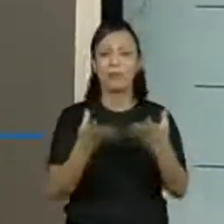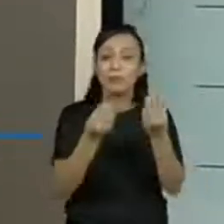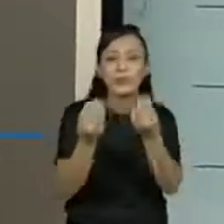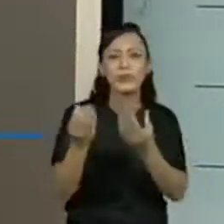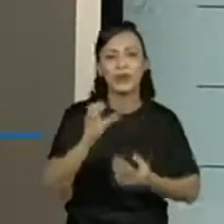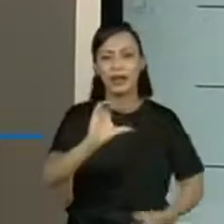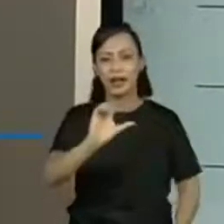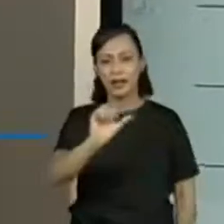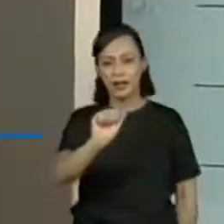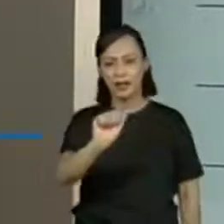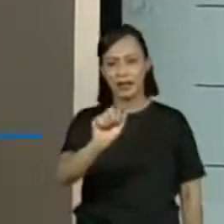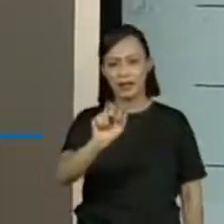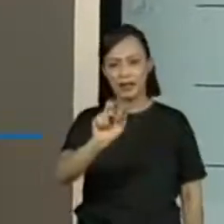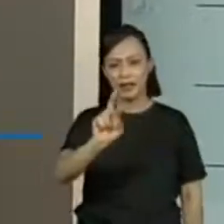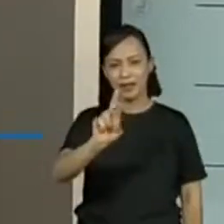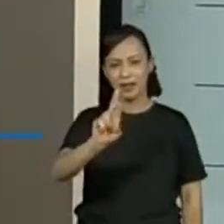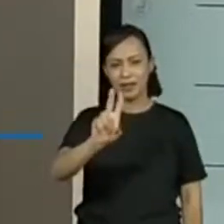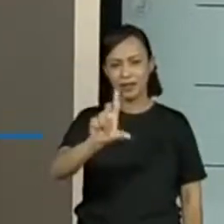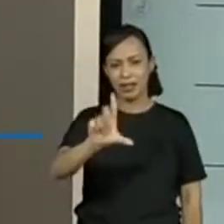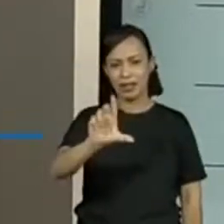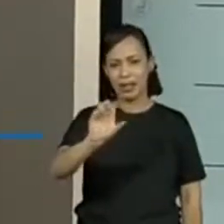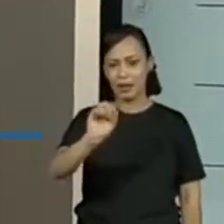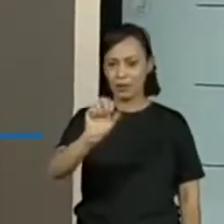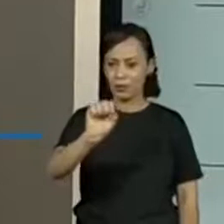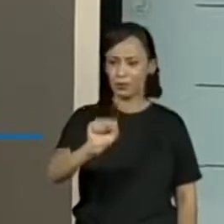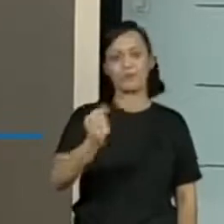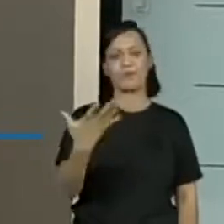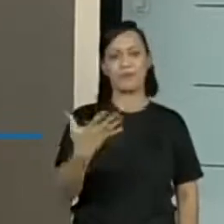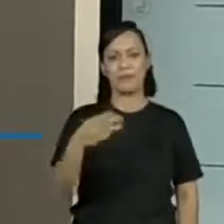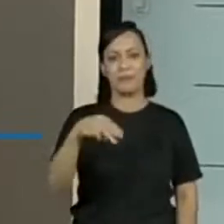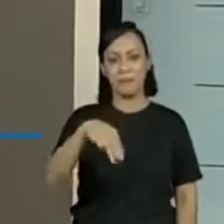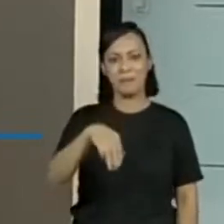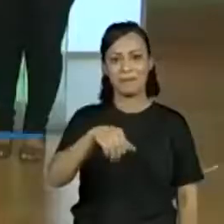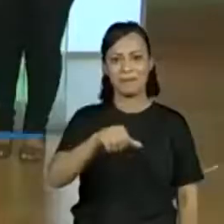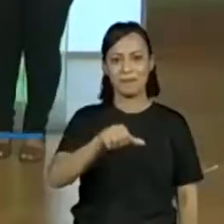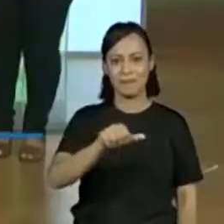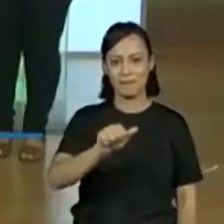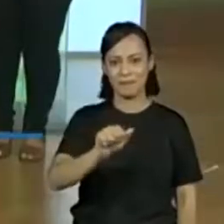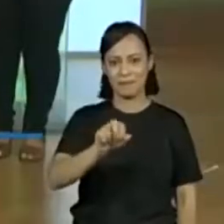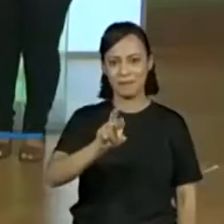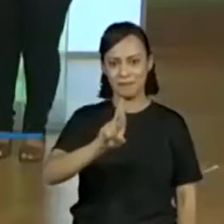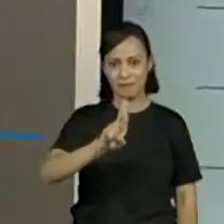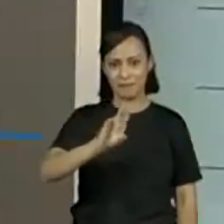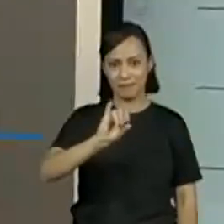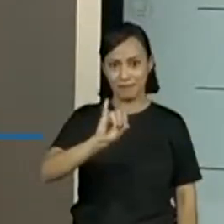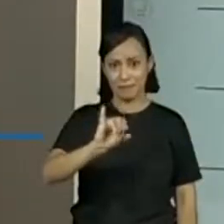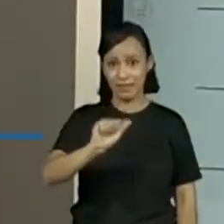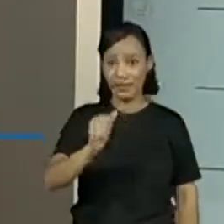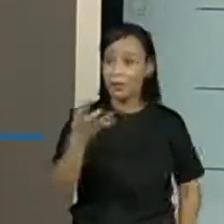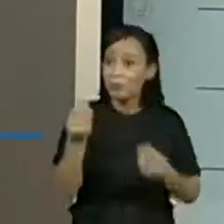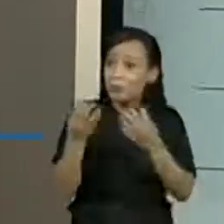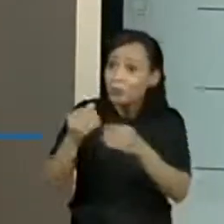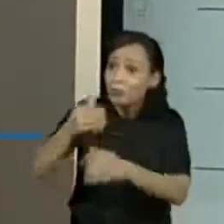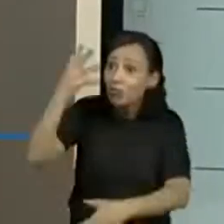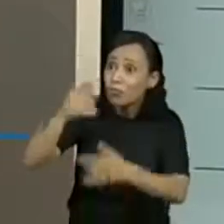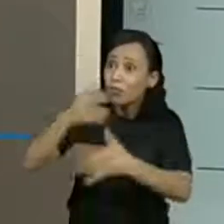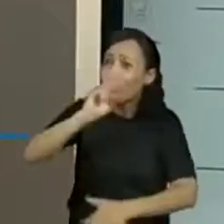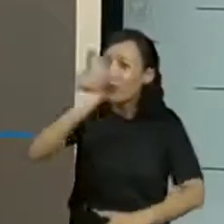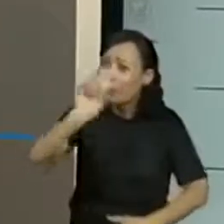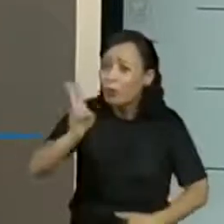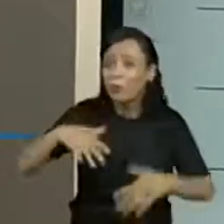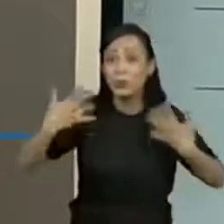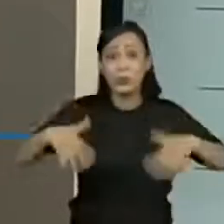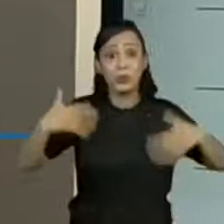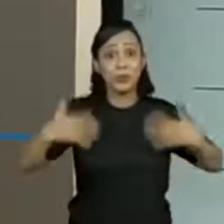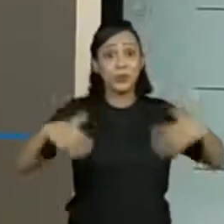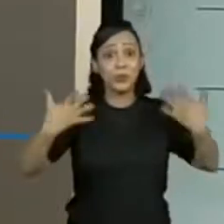antonius as nossas Marias Maria Valentina tá todo mundo juntinho com a gente sim então aí eu quero que todo